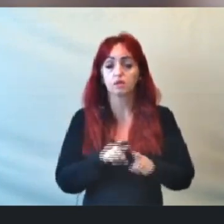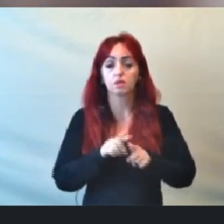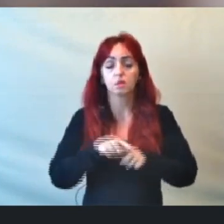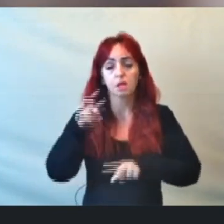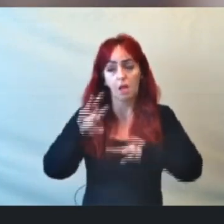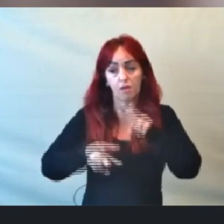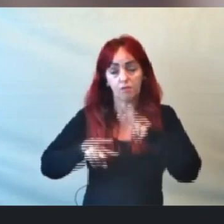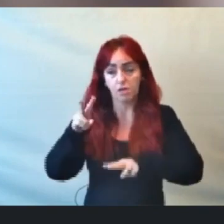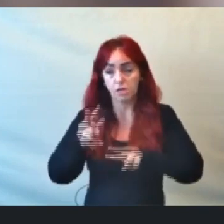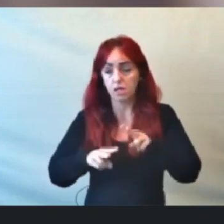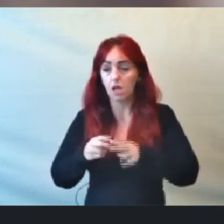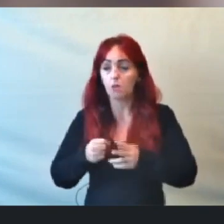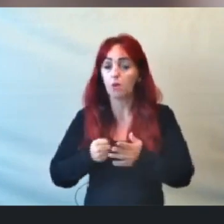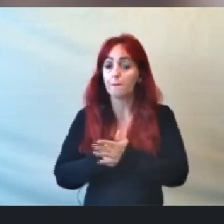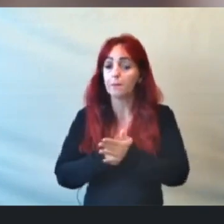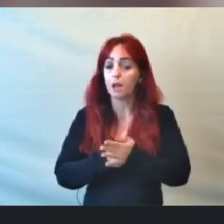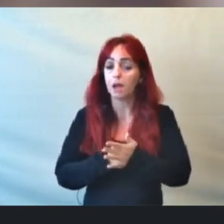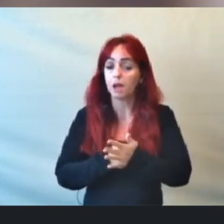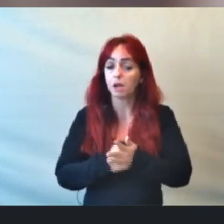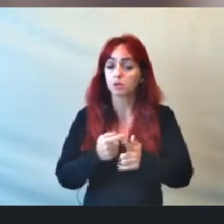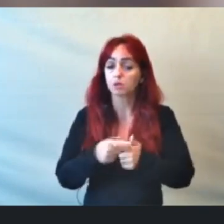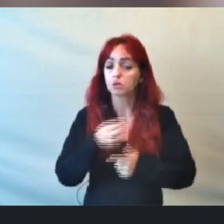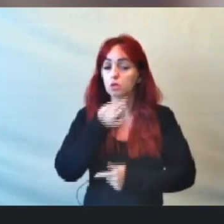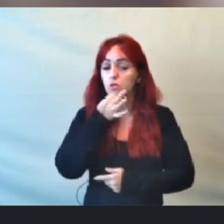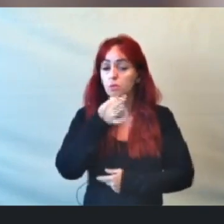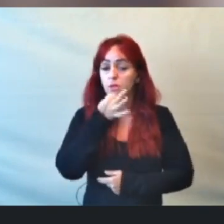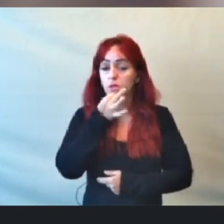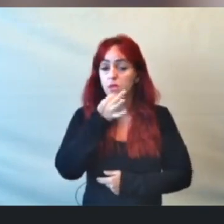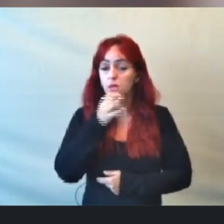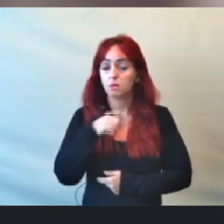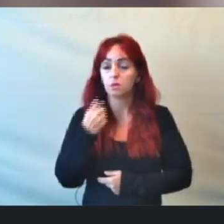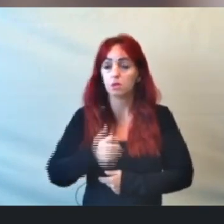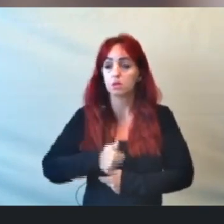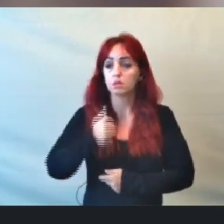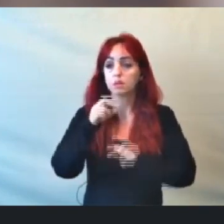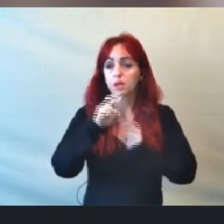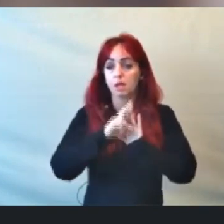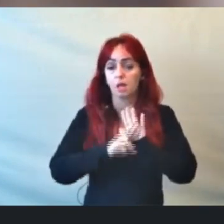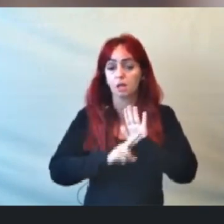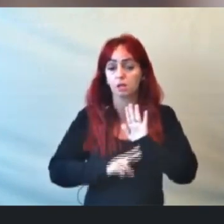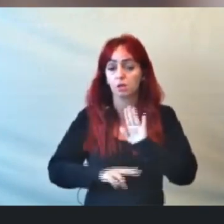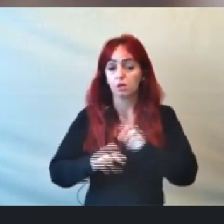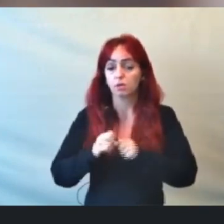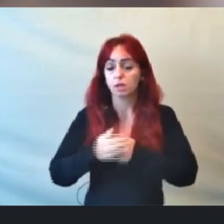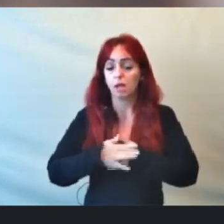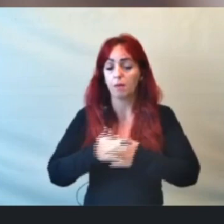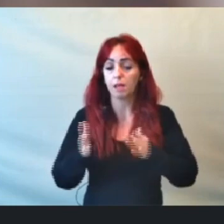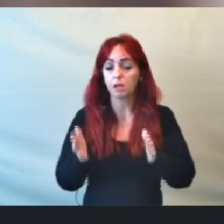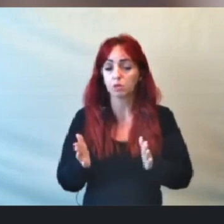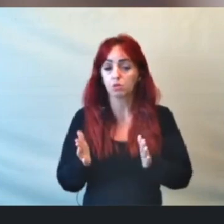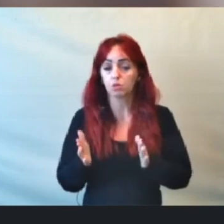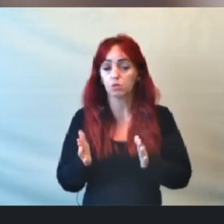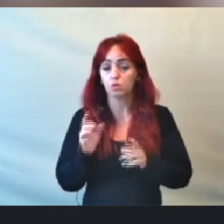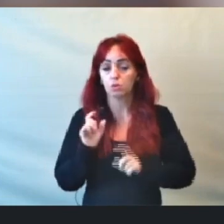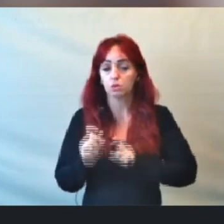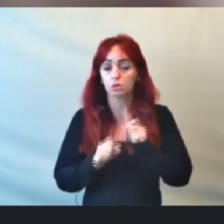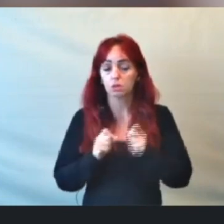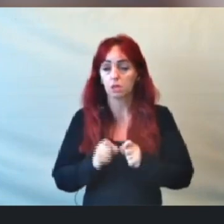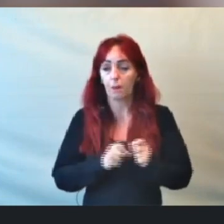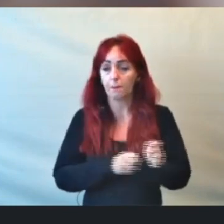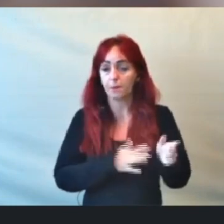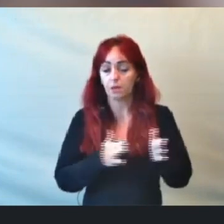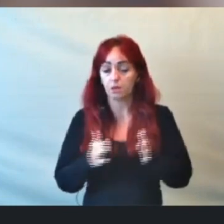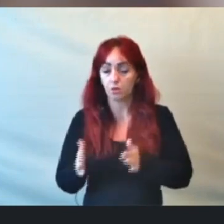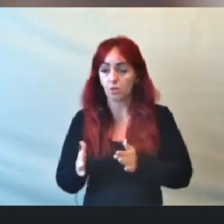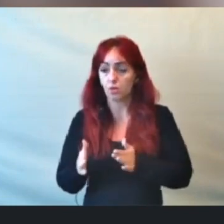nós sugerimos no nosso primeiro relatório a abertura periódica das comportas, de forma